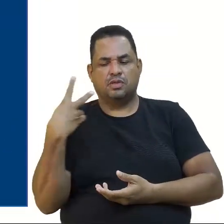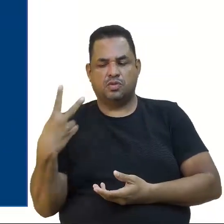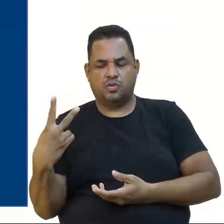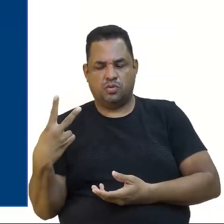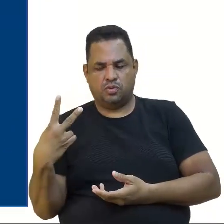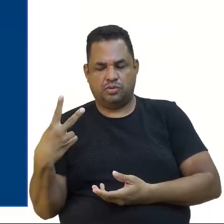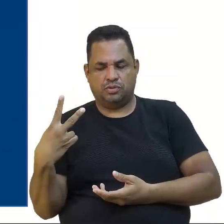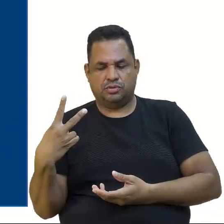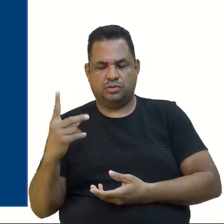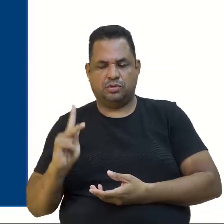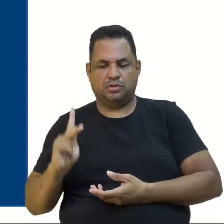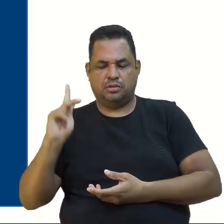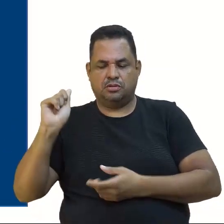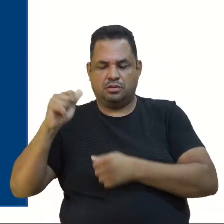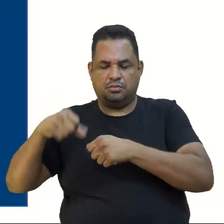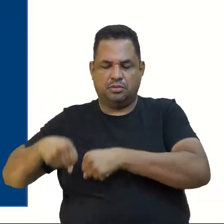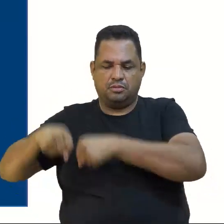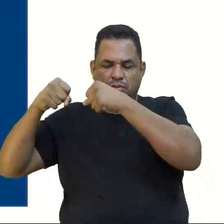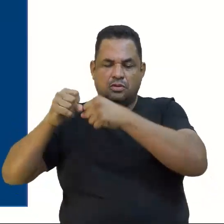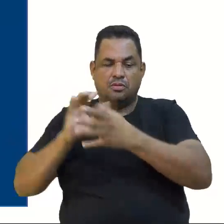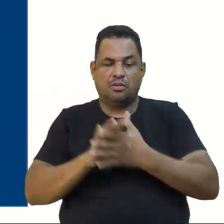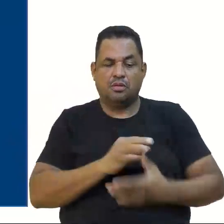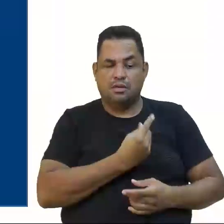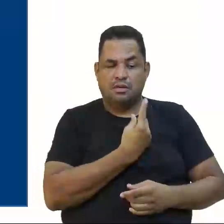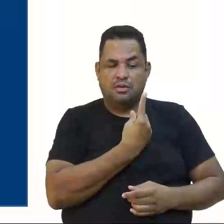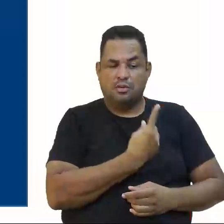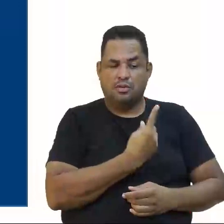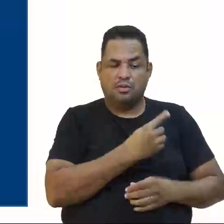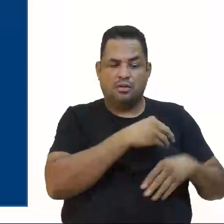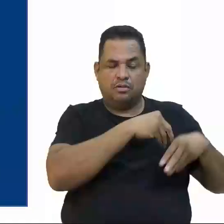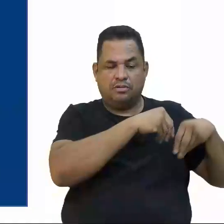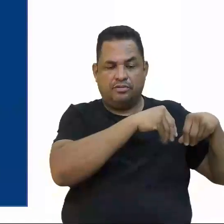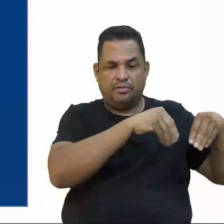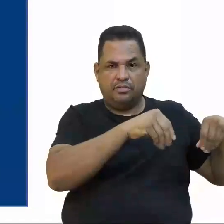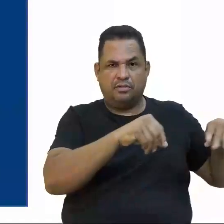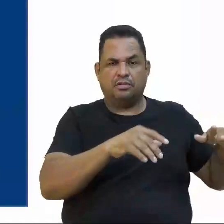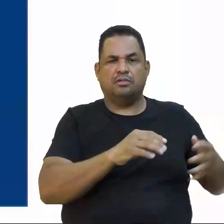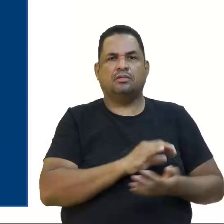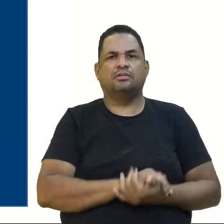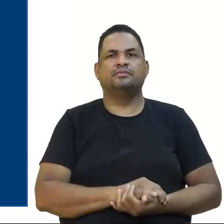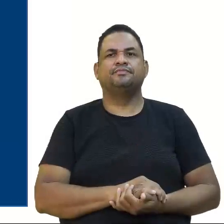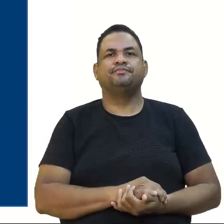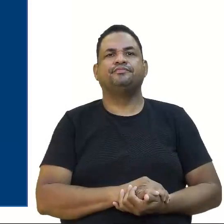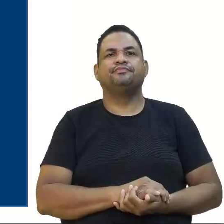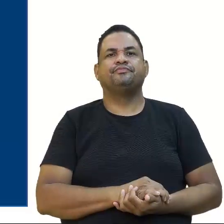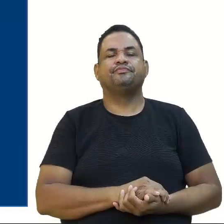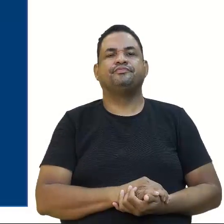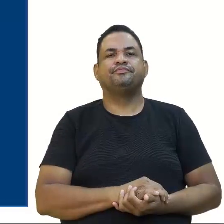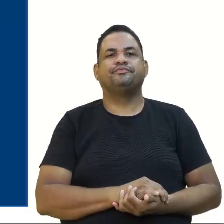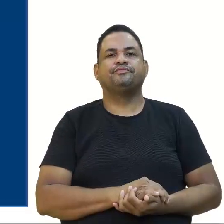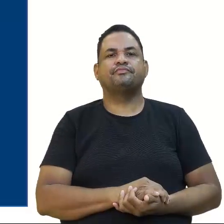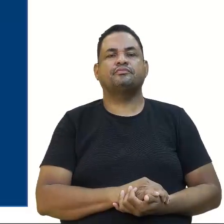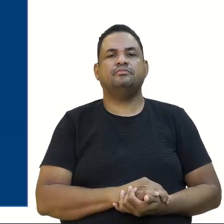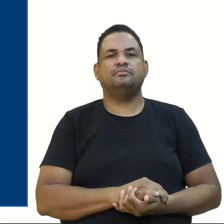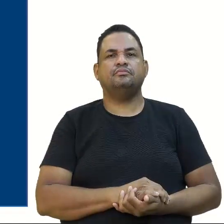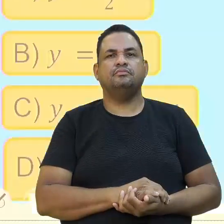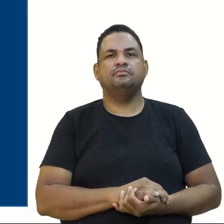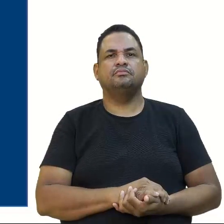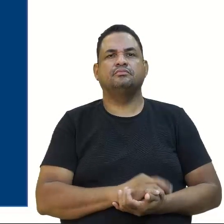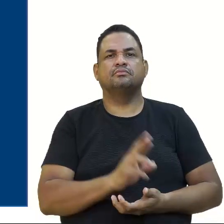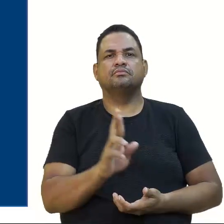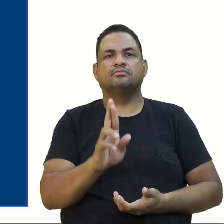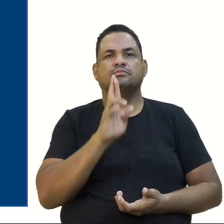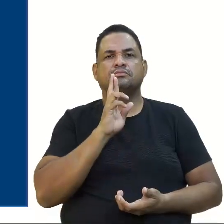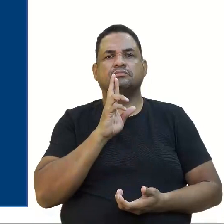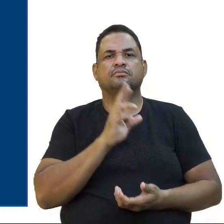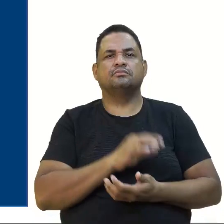farinha. Então, pensa. Vamos lá, dou-lhe 1, dou-lhe 2, dou-lhe 3. Na resposta